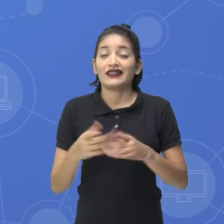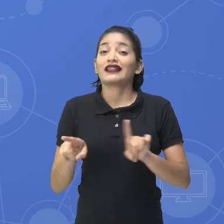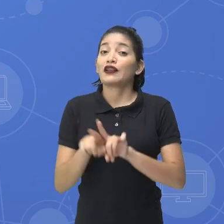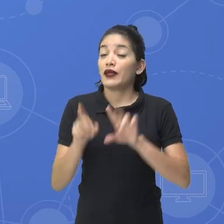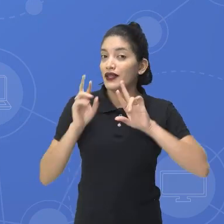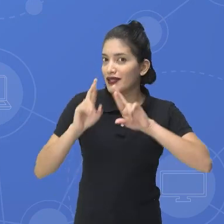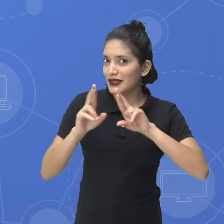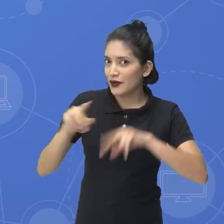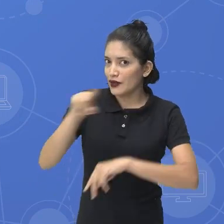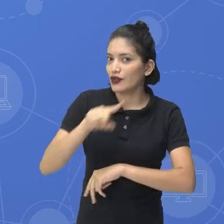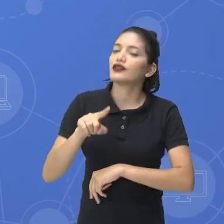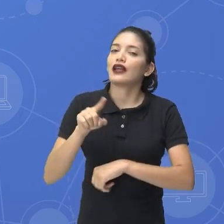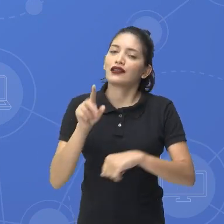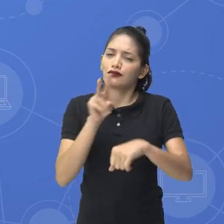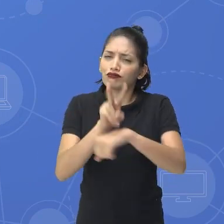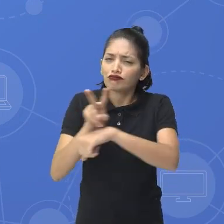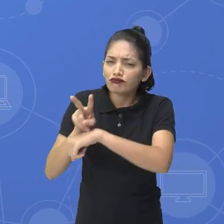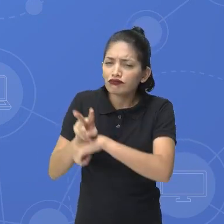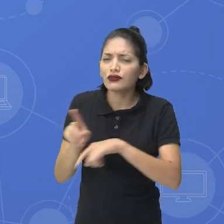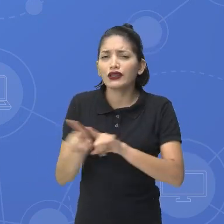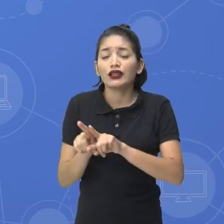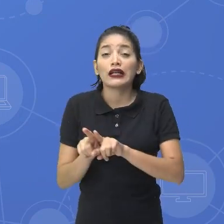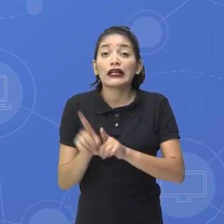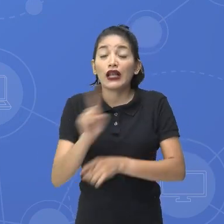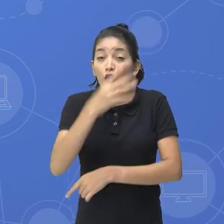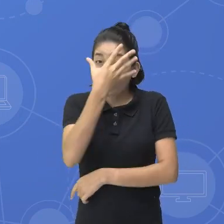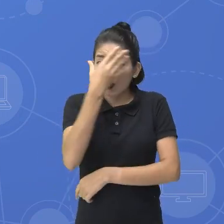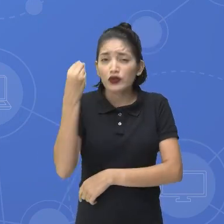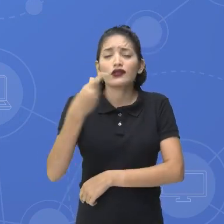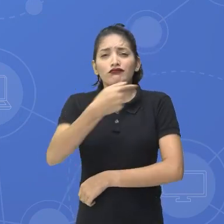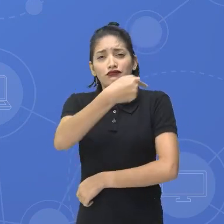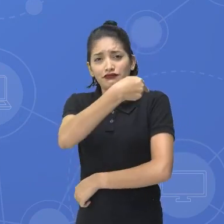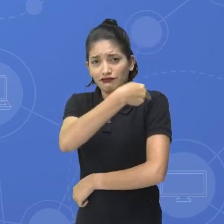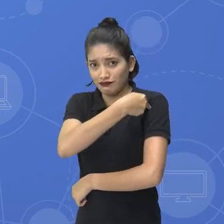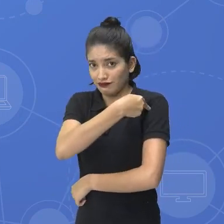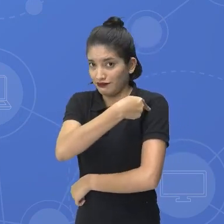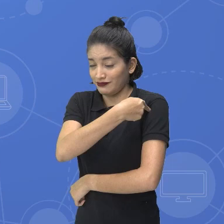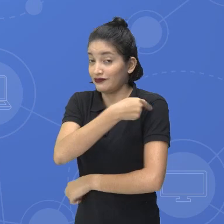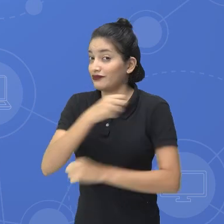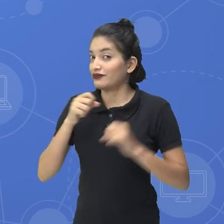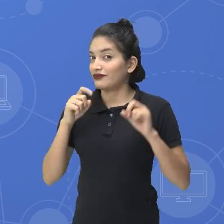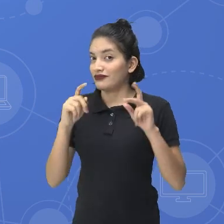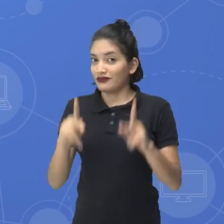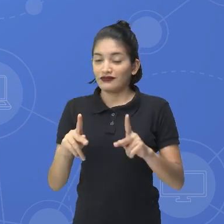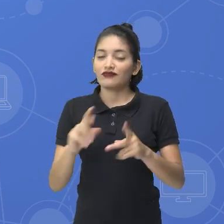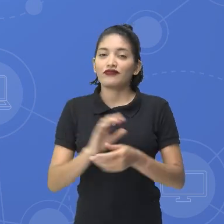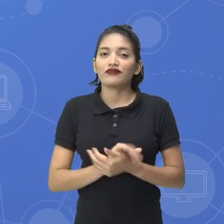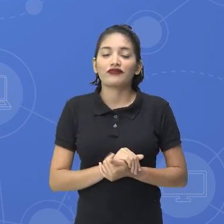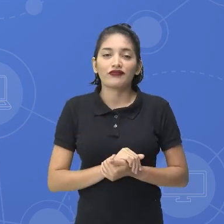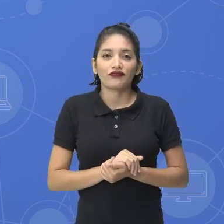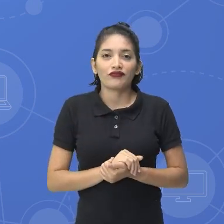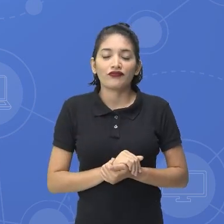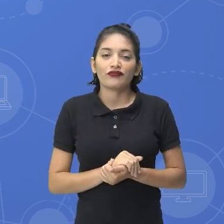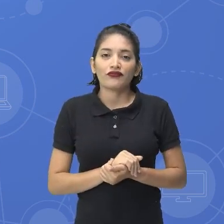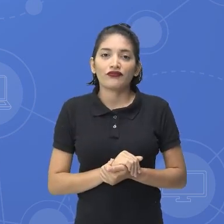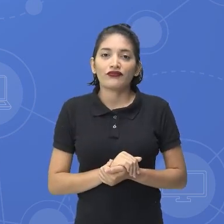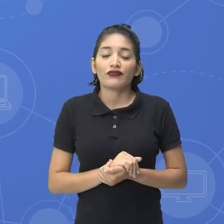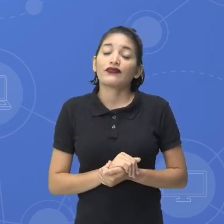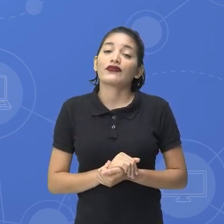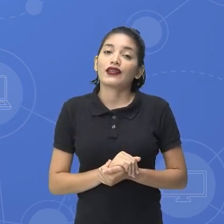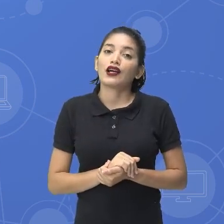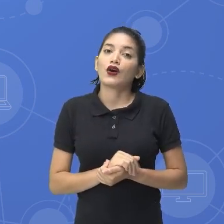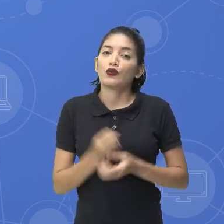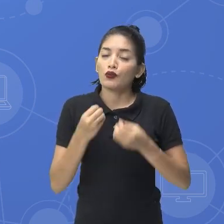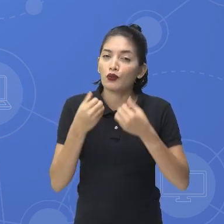que você esteja se cuidando. Não esqueçam, por favor, vacinem-se, tá certo? E desejo